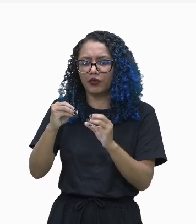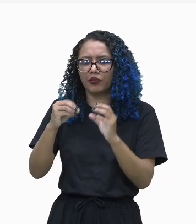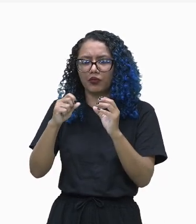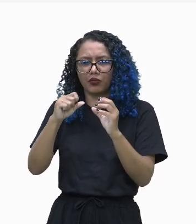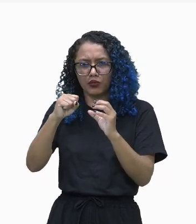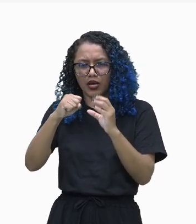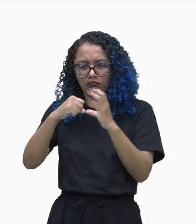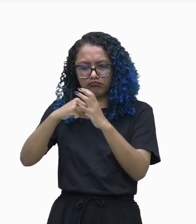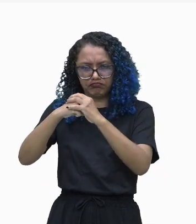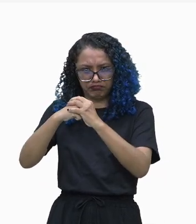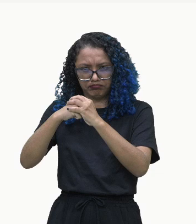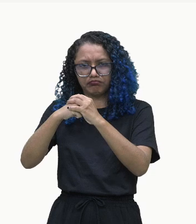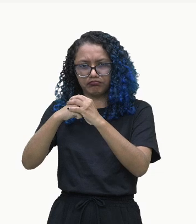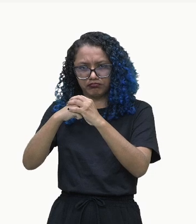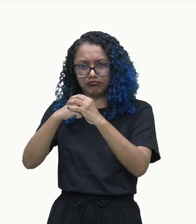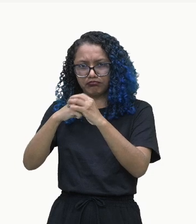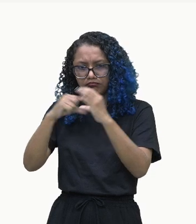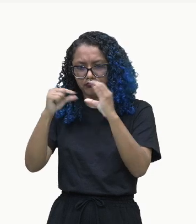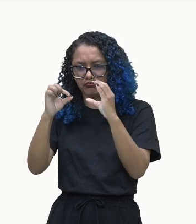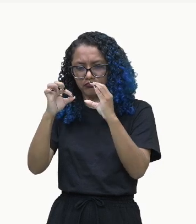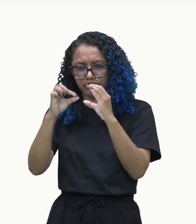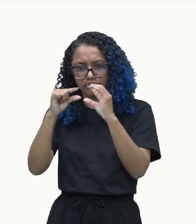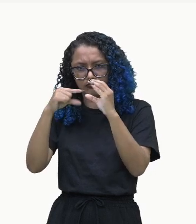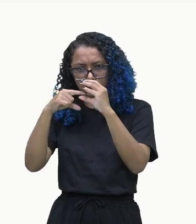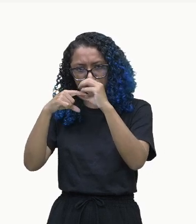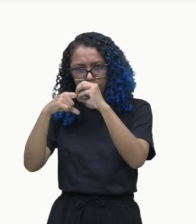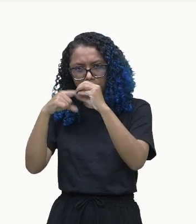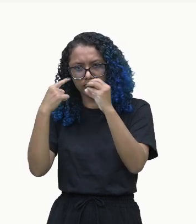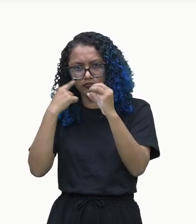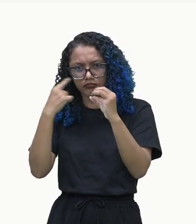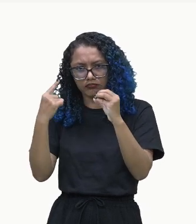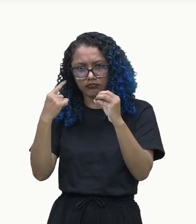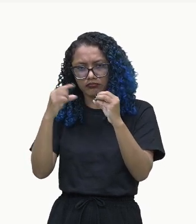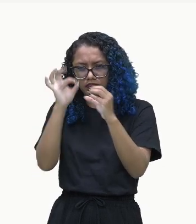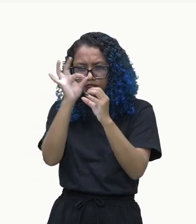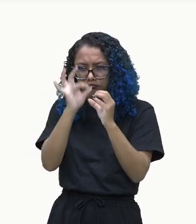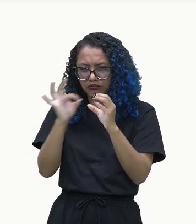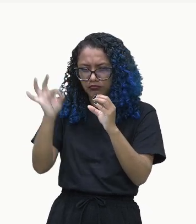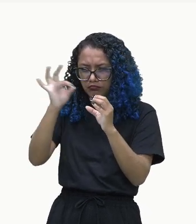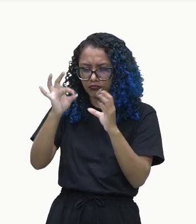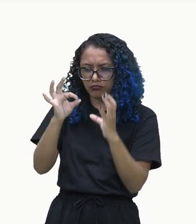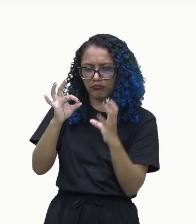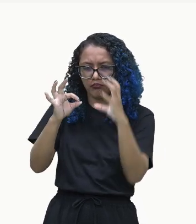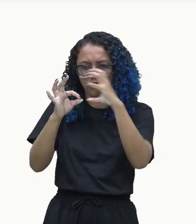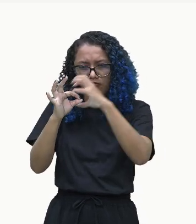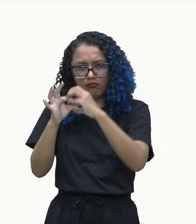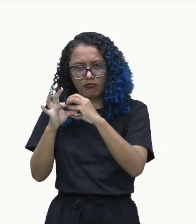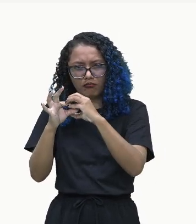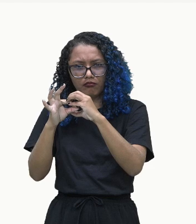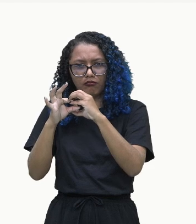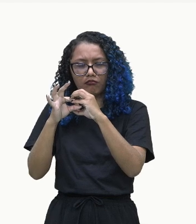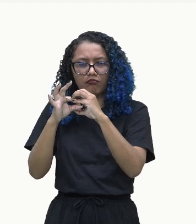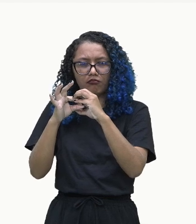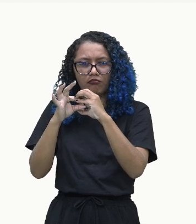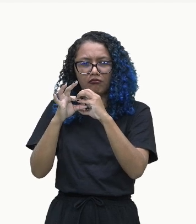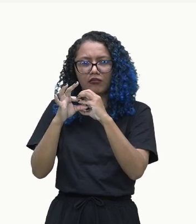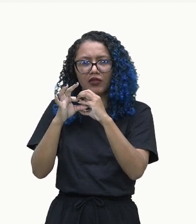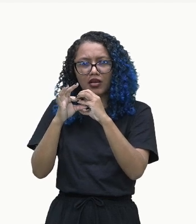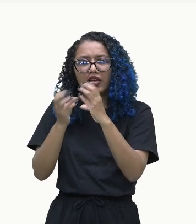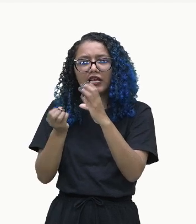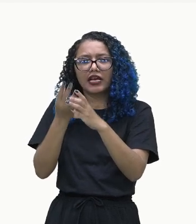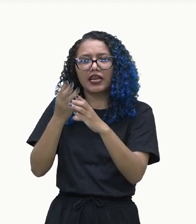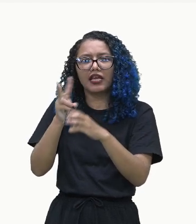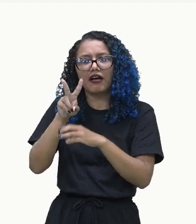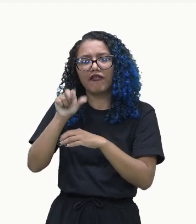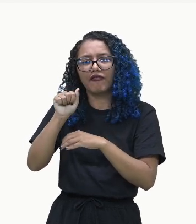o englobamento dessas partículas, ó, vejam aqui, ó, tá? Até formar ali um vacúolo, tá?